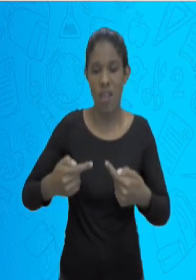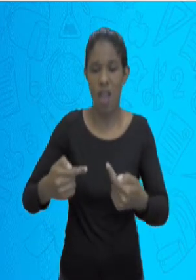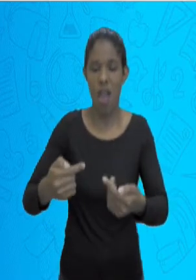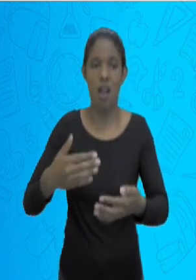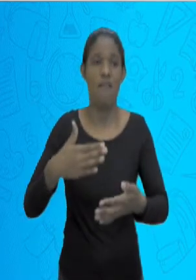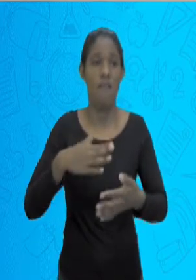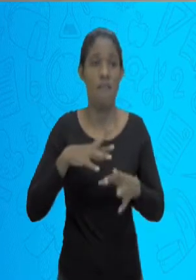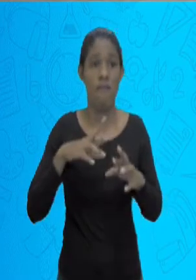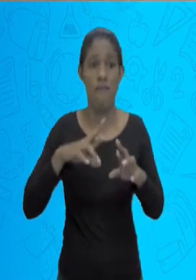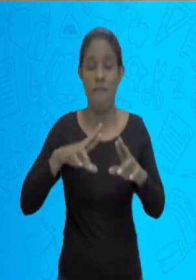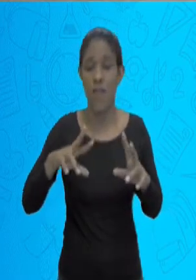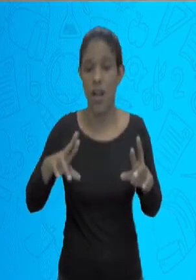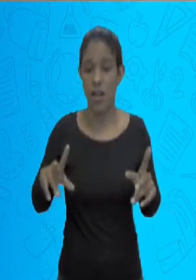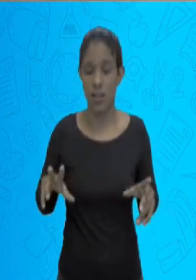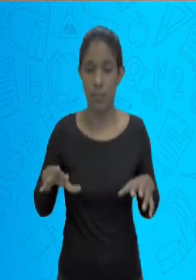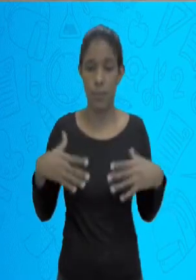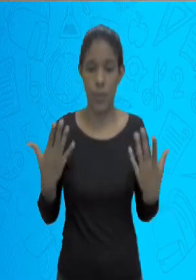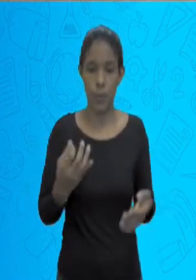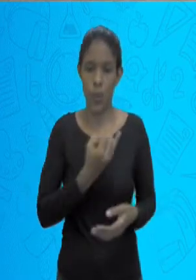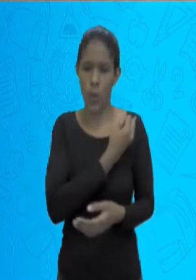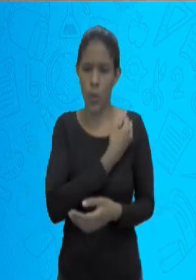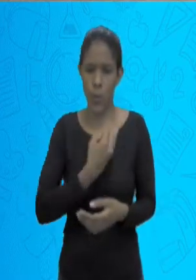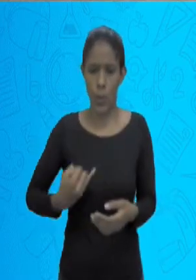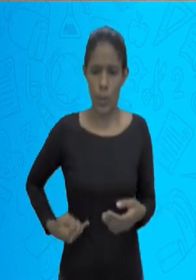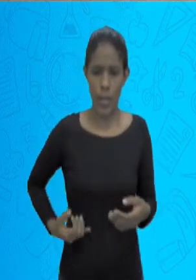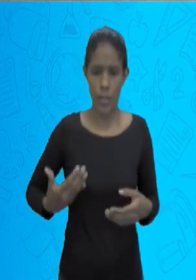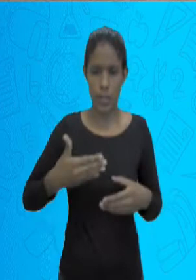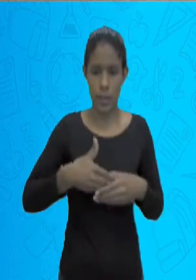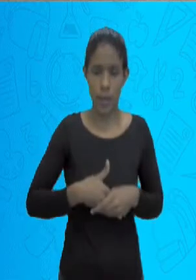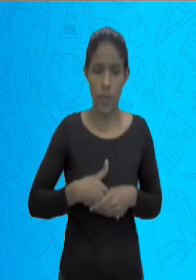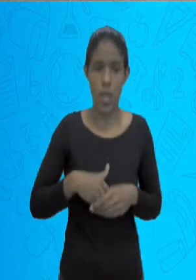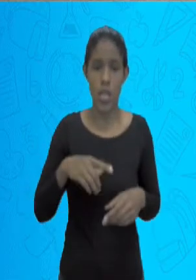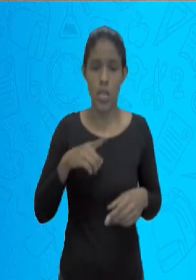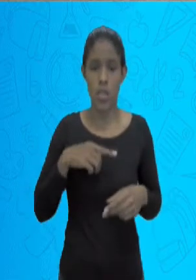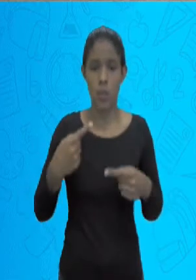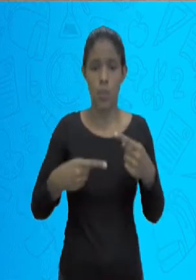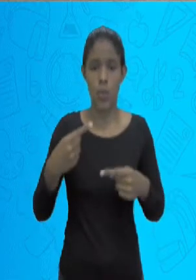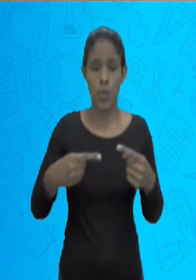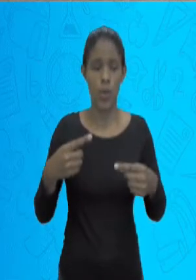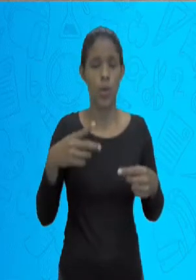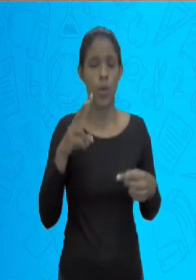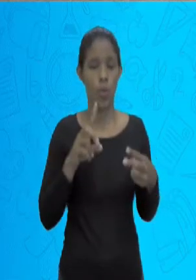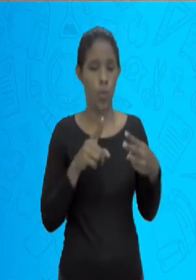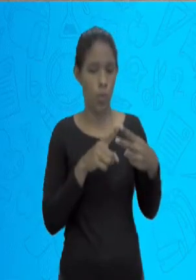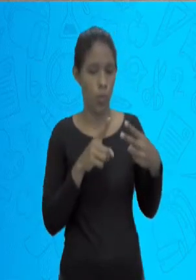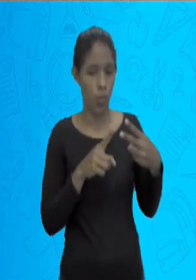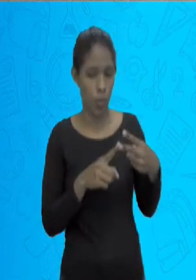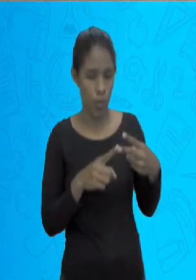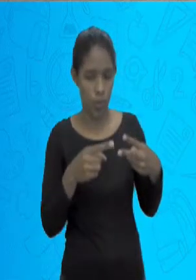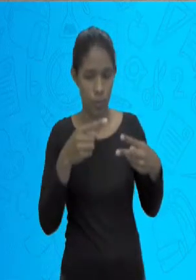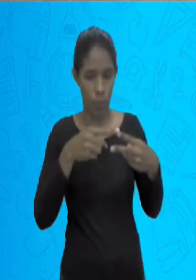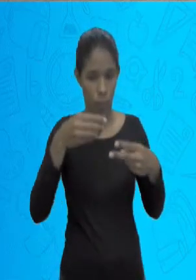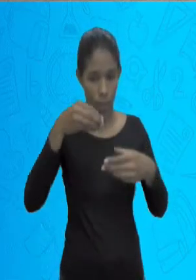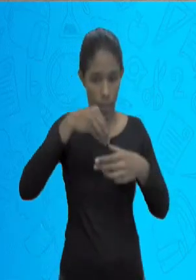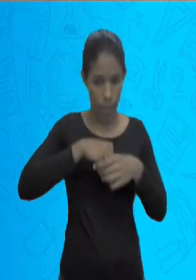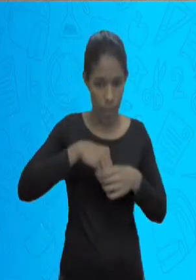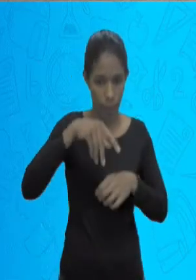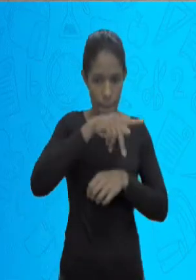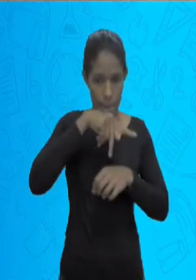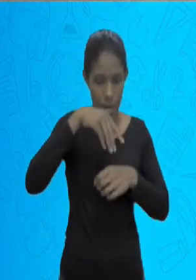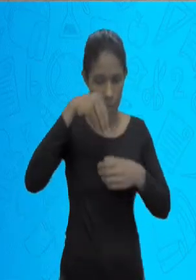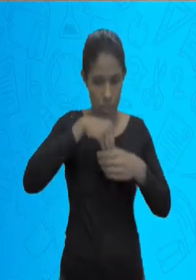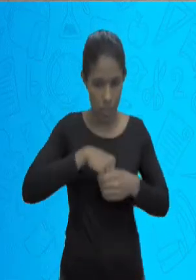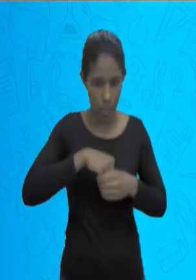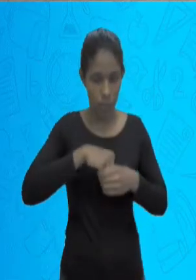O Império Napoleônico foi vivenciado por duas políticas econômicas, uma interna e a outra